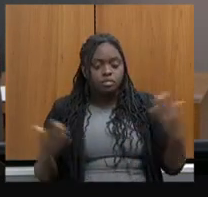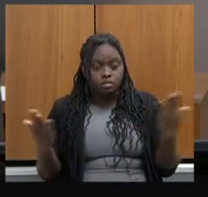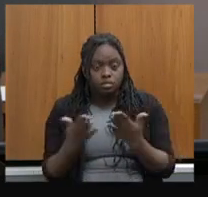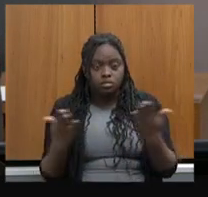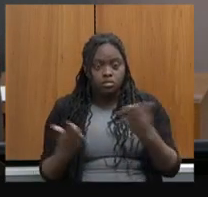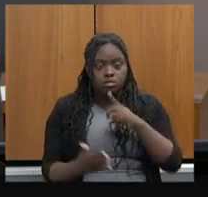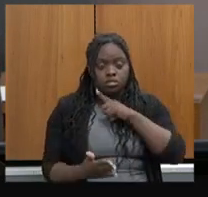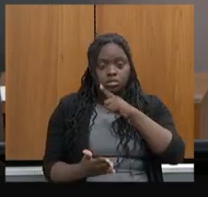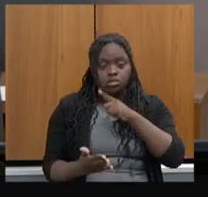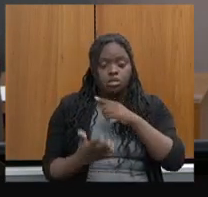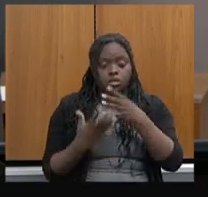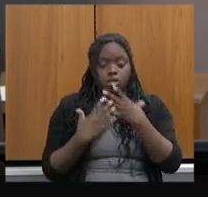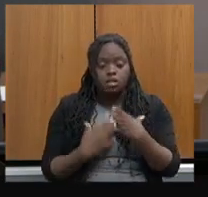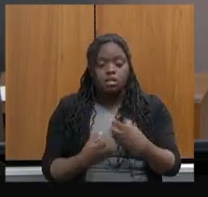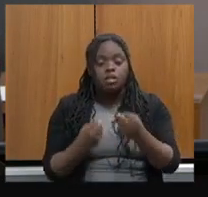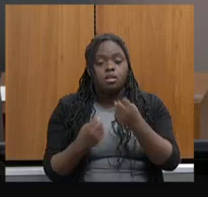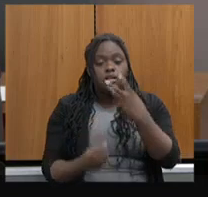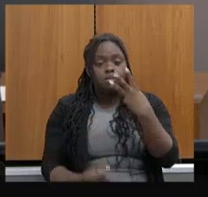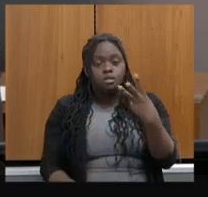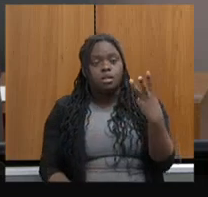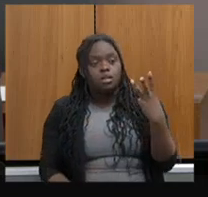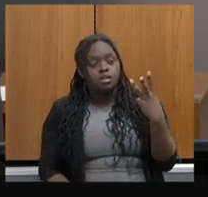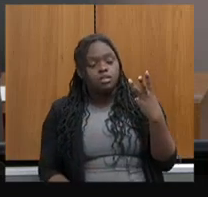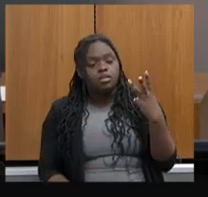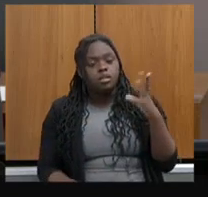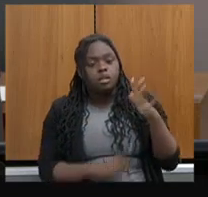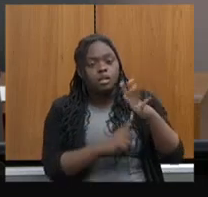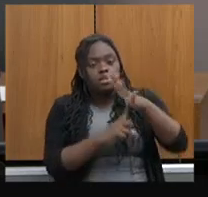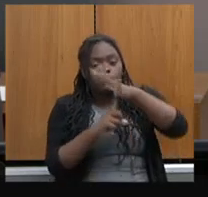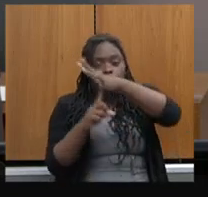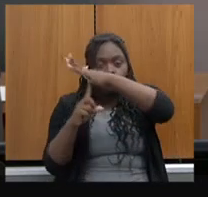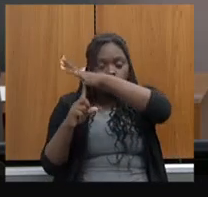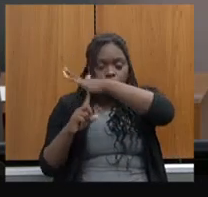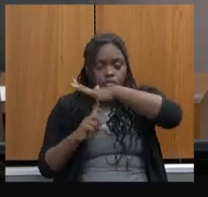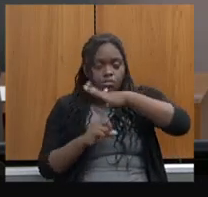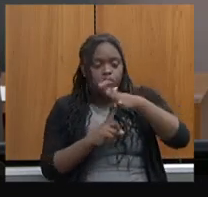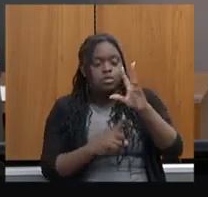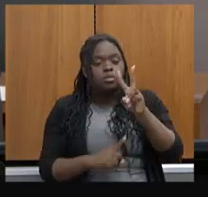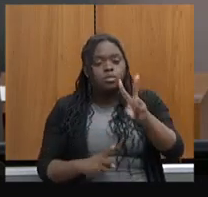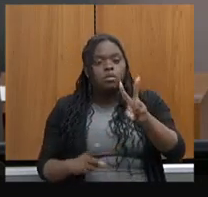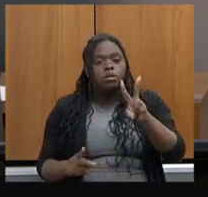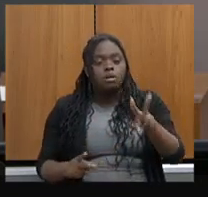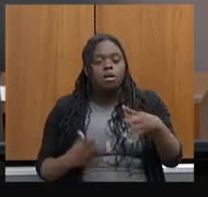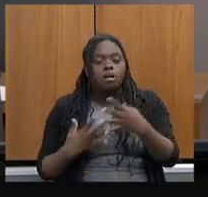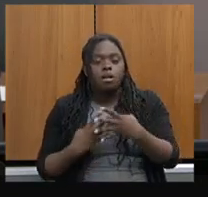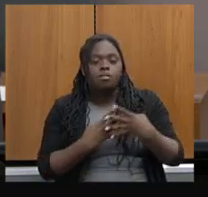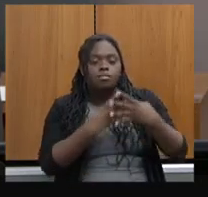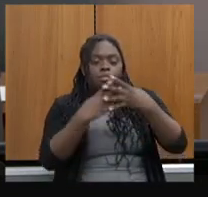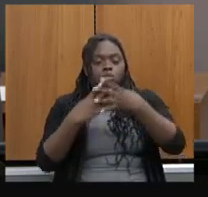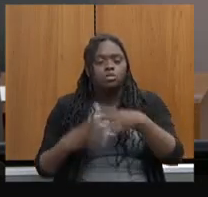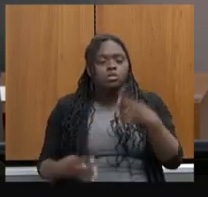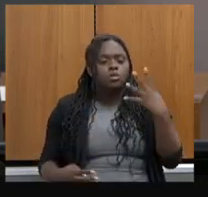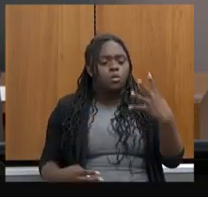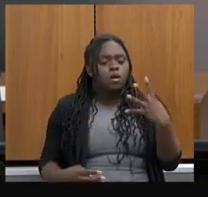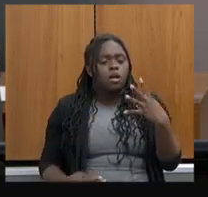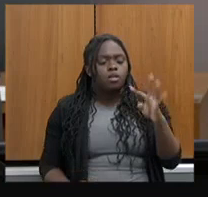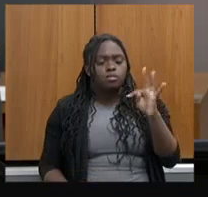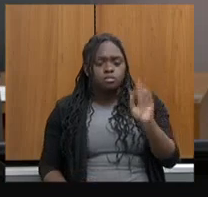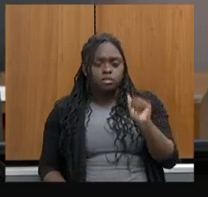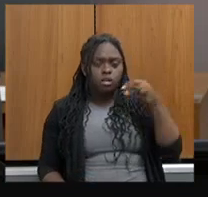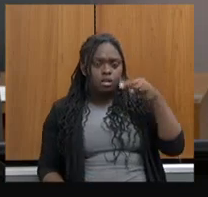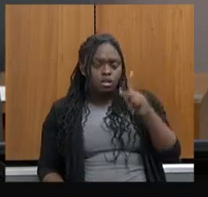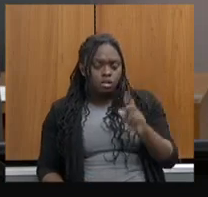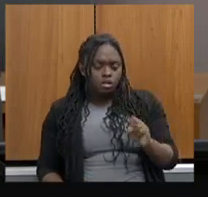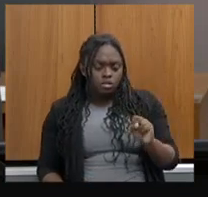a aquisição de três helicópteros dois caminhões quatro tanques Sobre Rodas duas caminhonetes